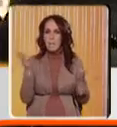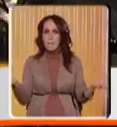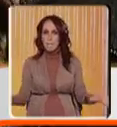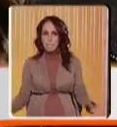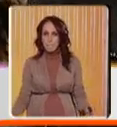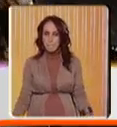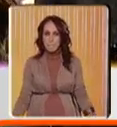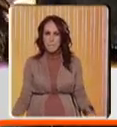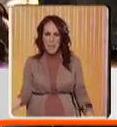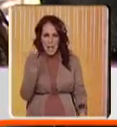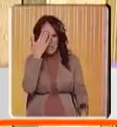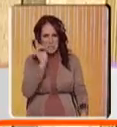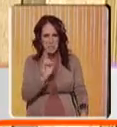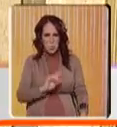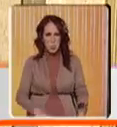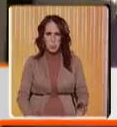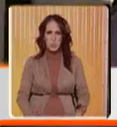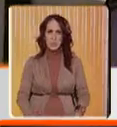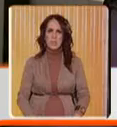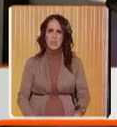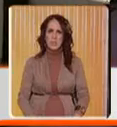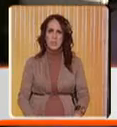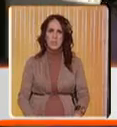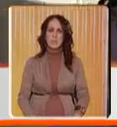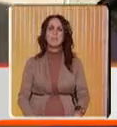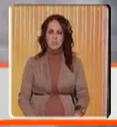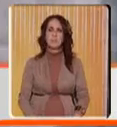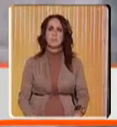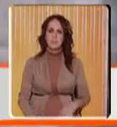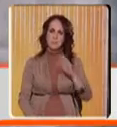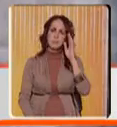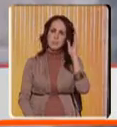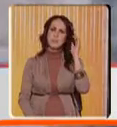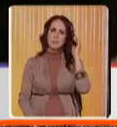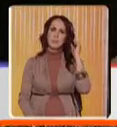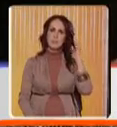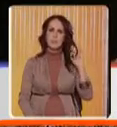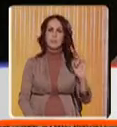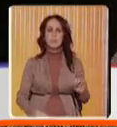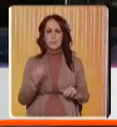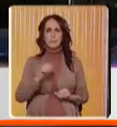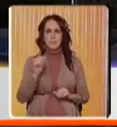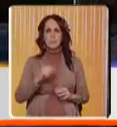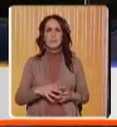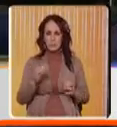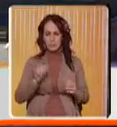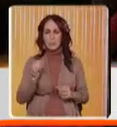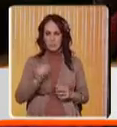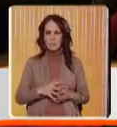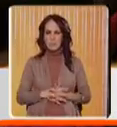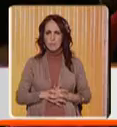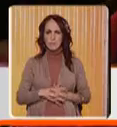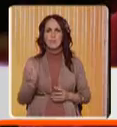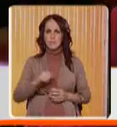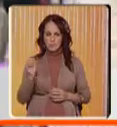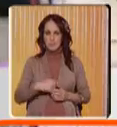me tramou. Eu acho que não. Acho que sim. Absolutamente. Sim. Tem. Sim. Sim.